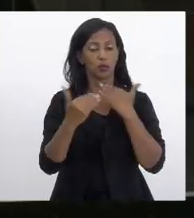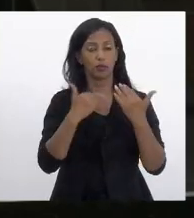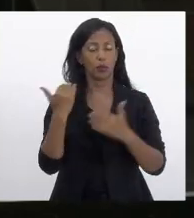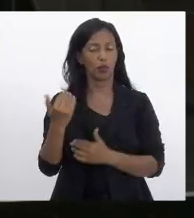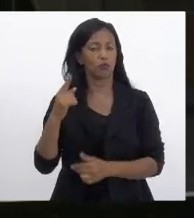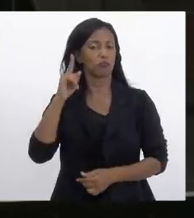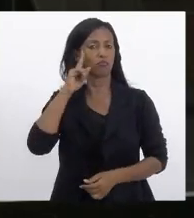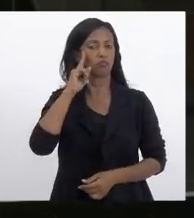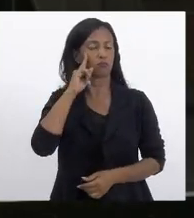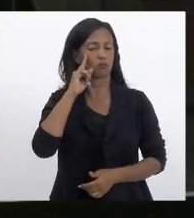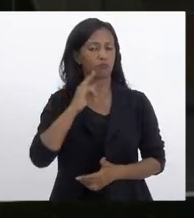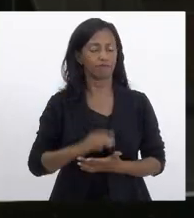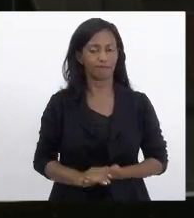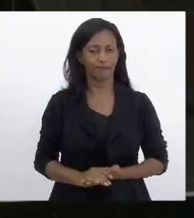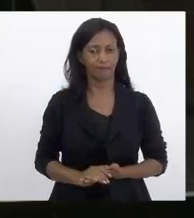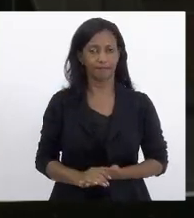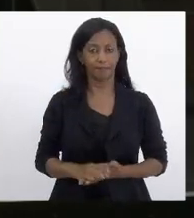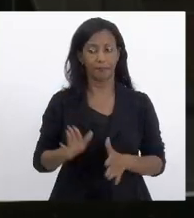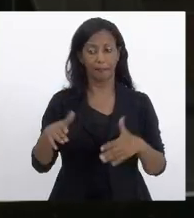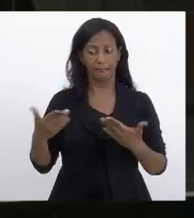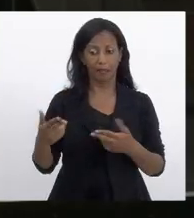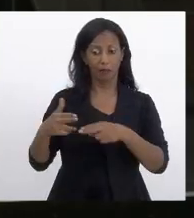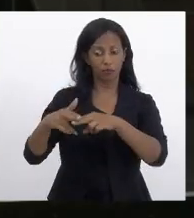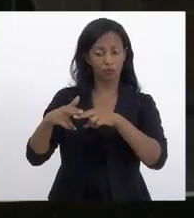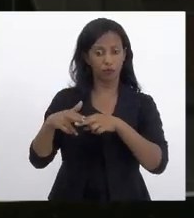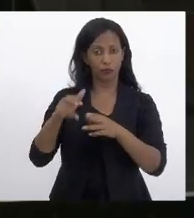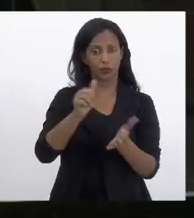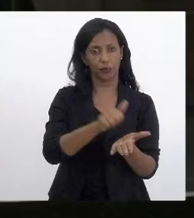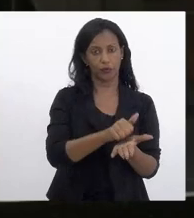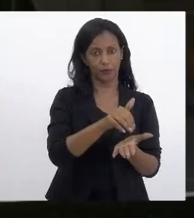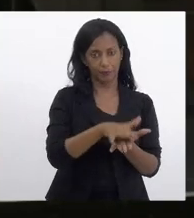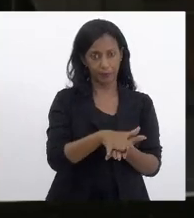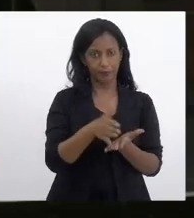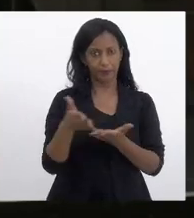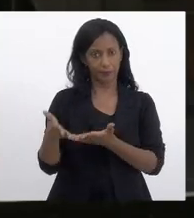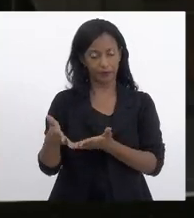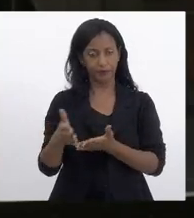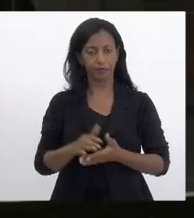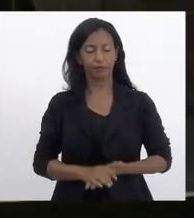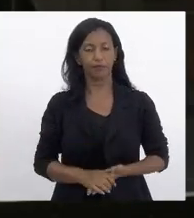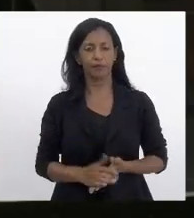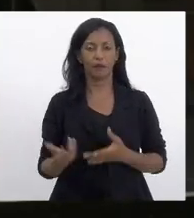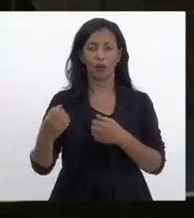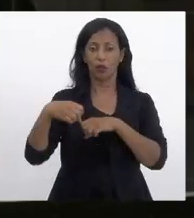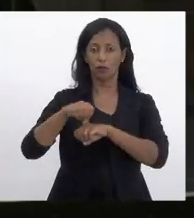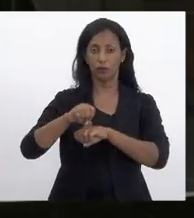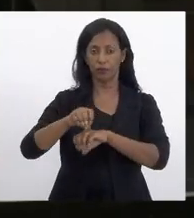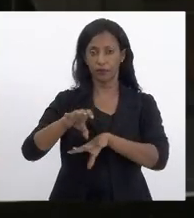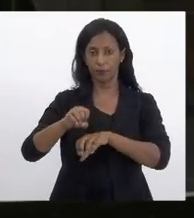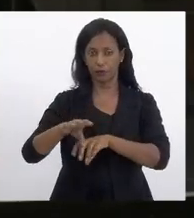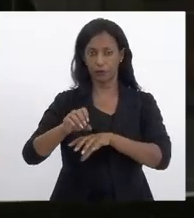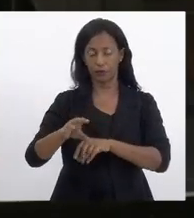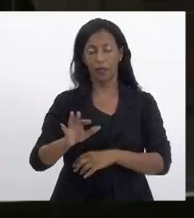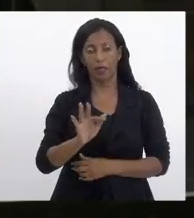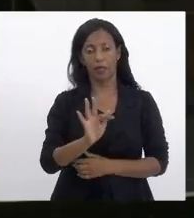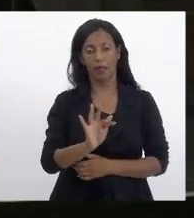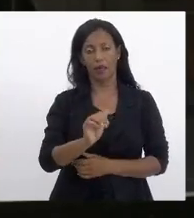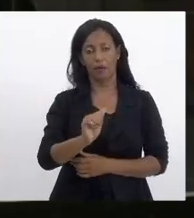por dia. Por via de consequência, a educação e a